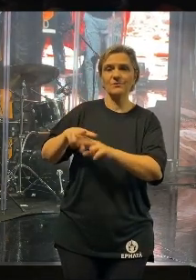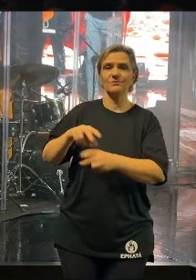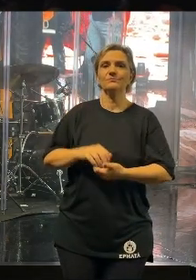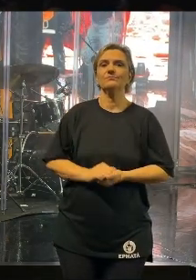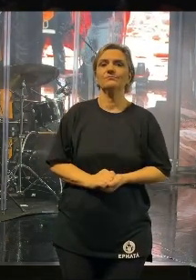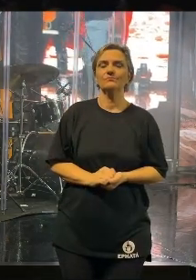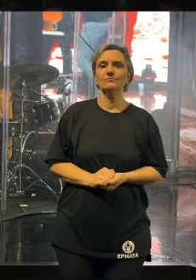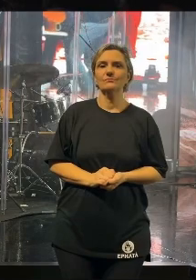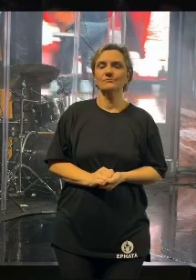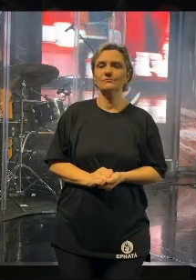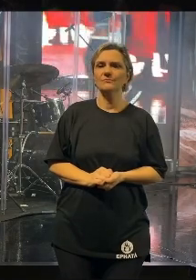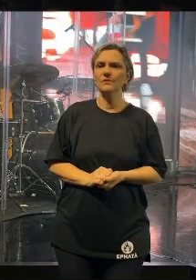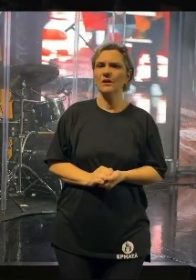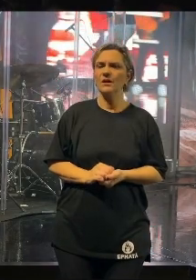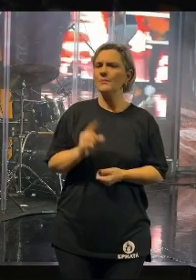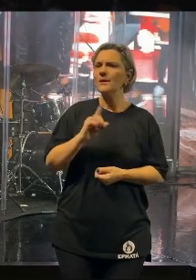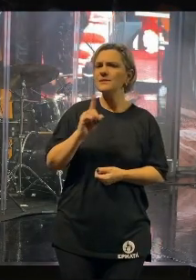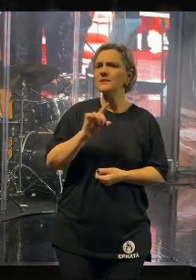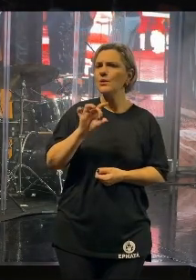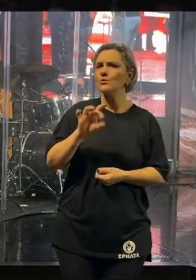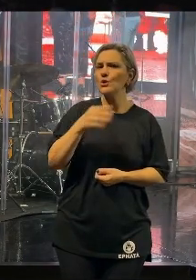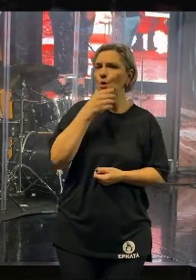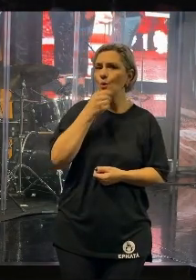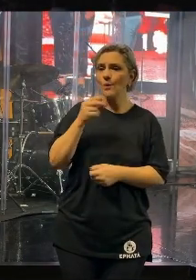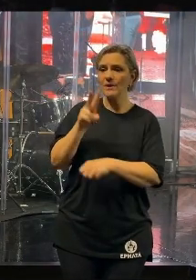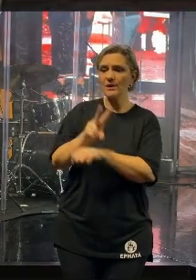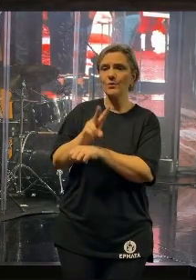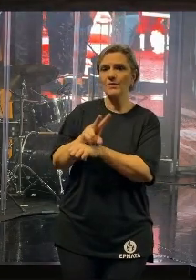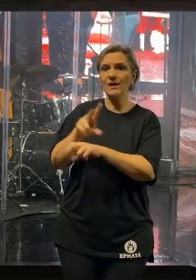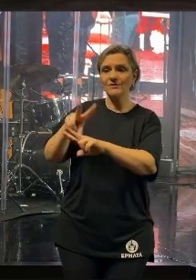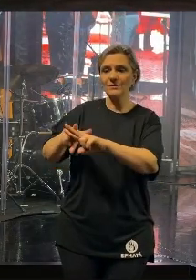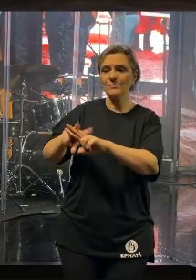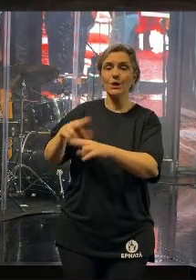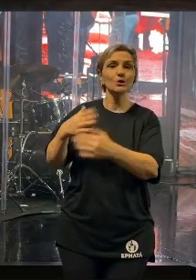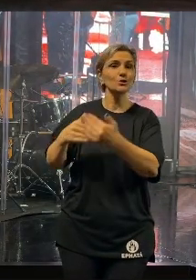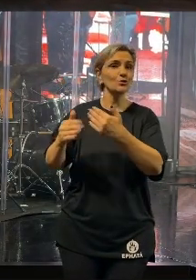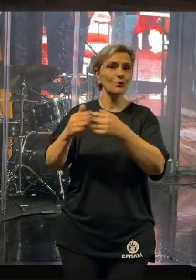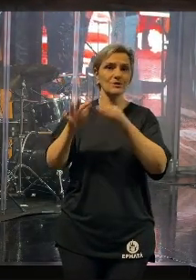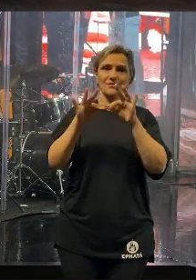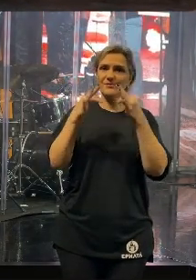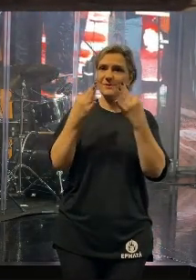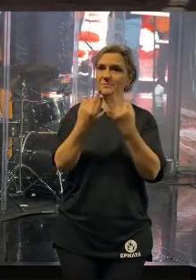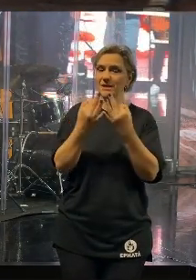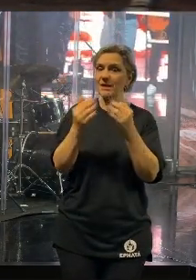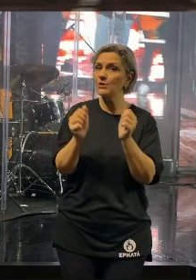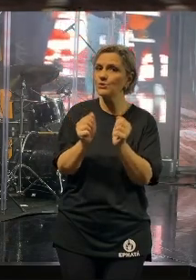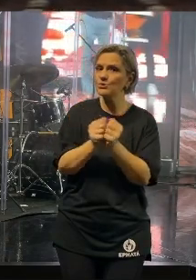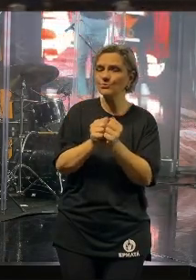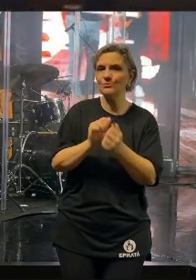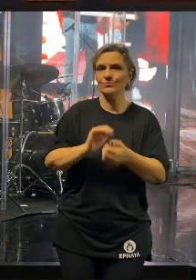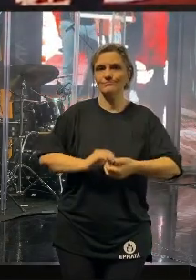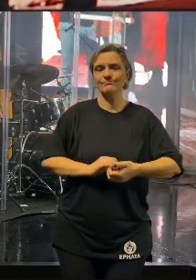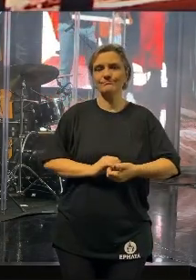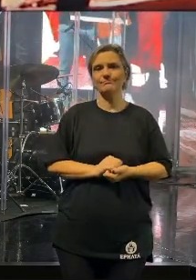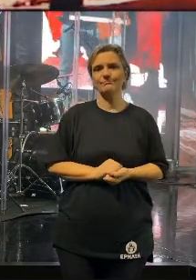Carcereiro. Mas não só o carcereiro, toda a sua família.